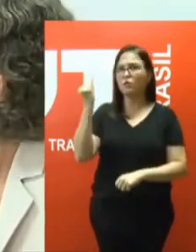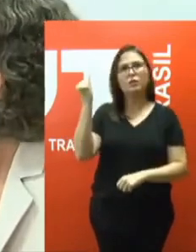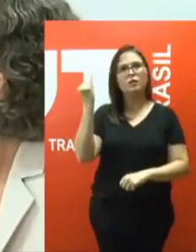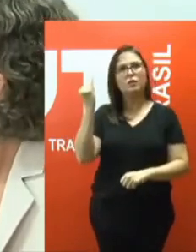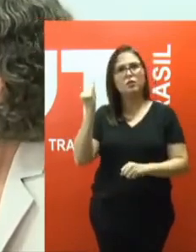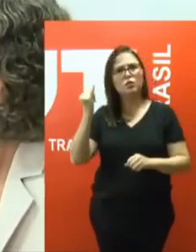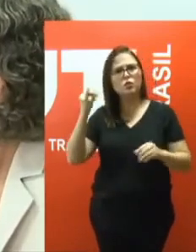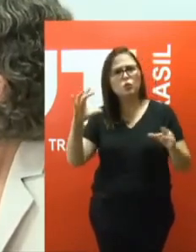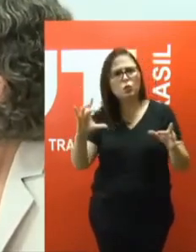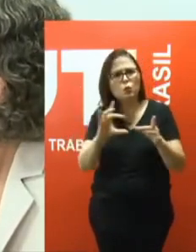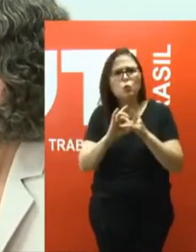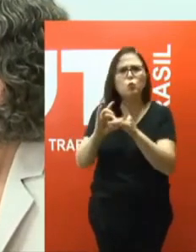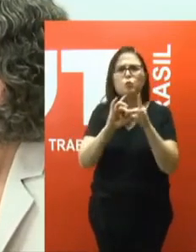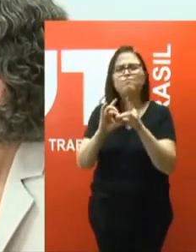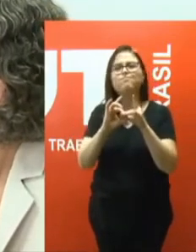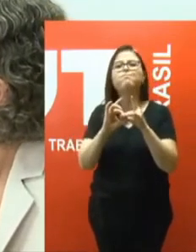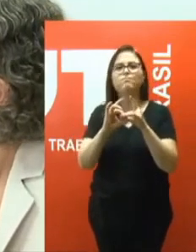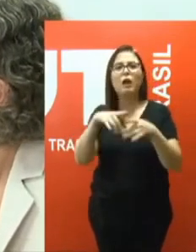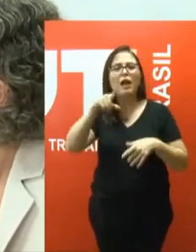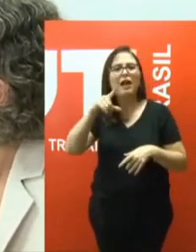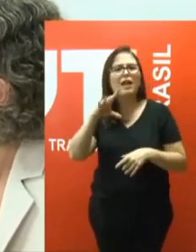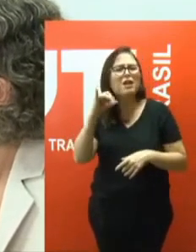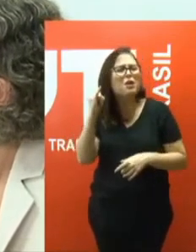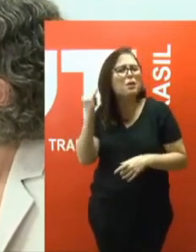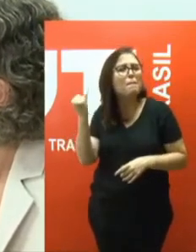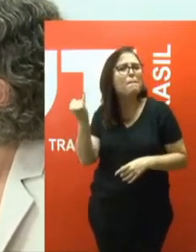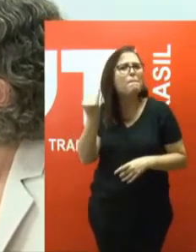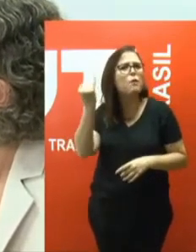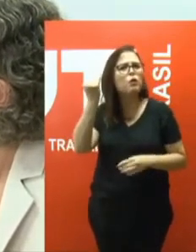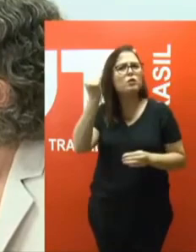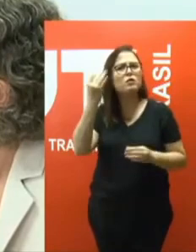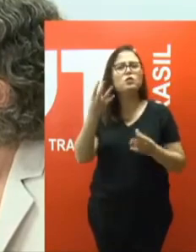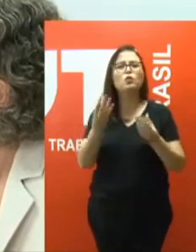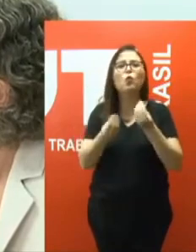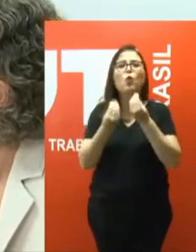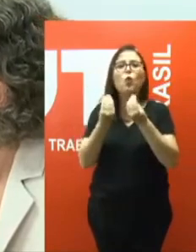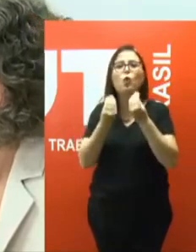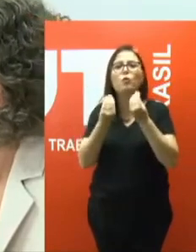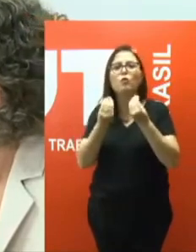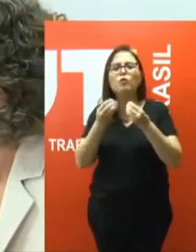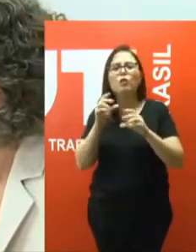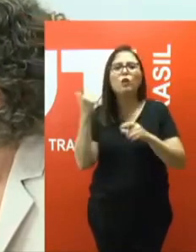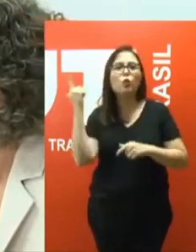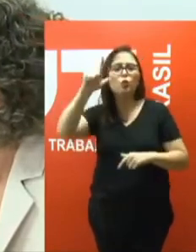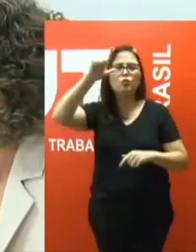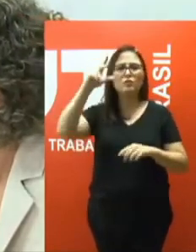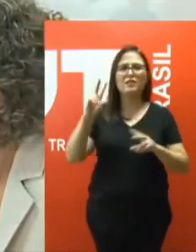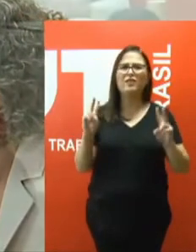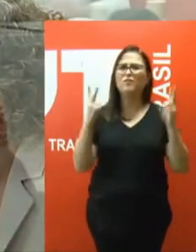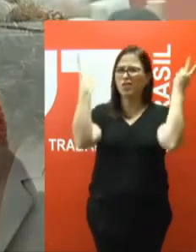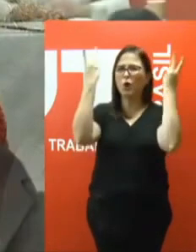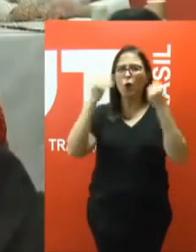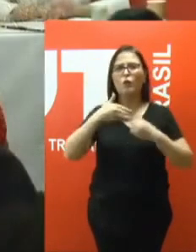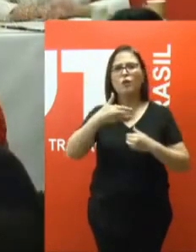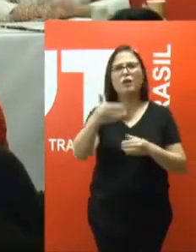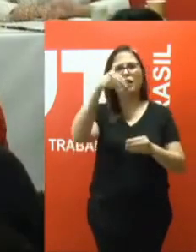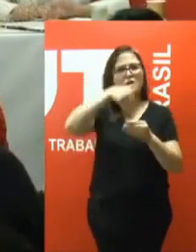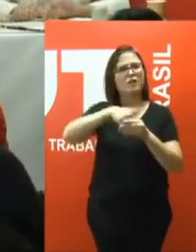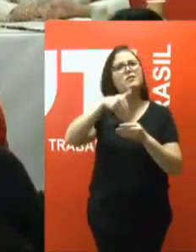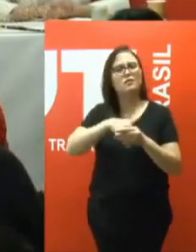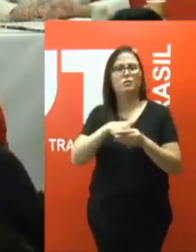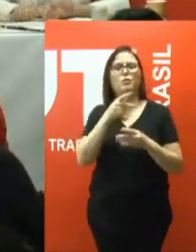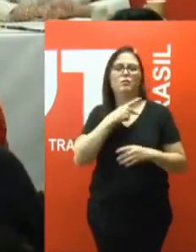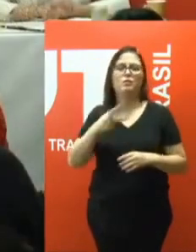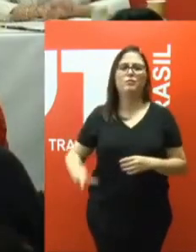como disse a Gleisi, será decisiva para a construção da vitória. Então, presidente, né, na CUT a gente